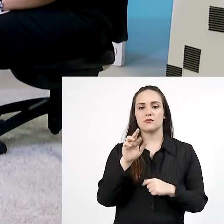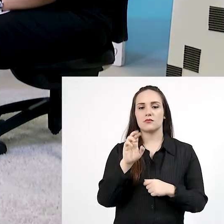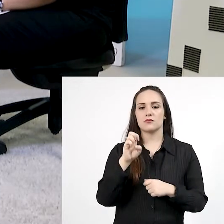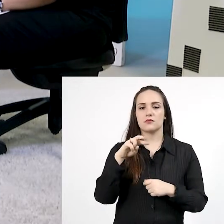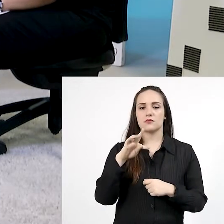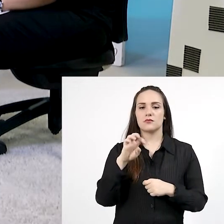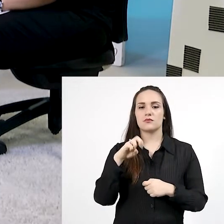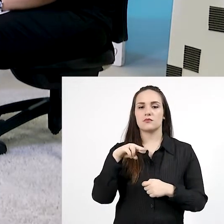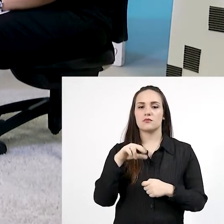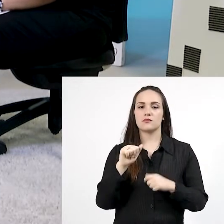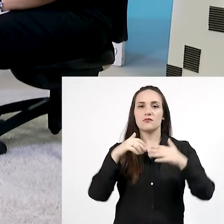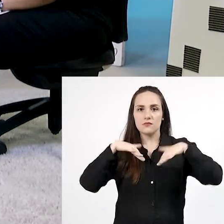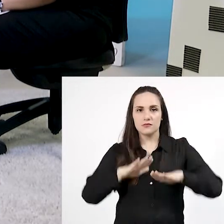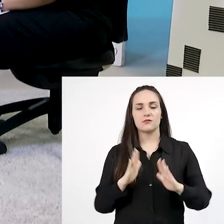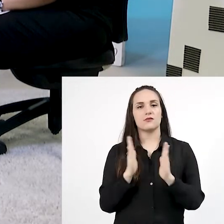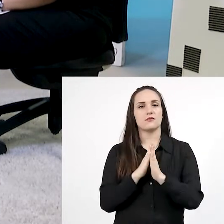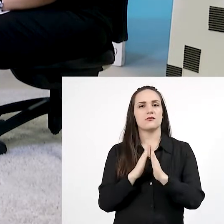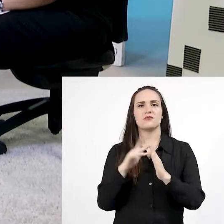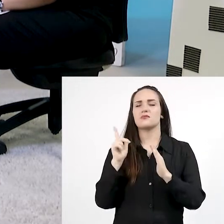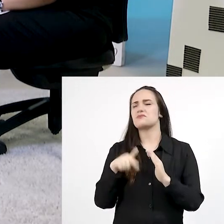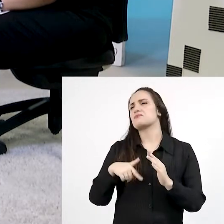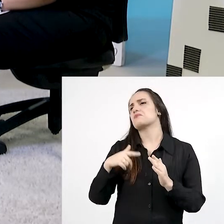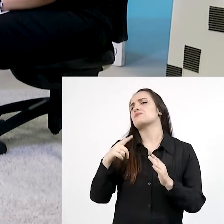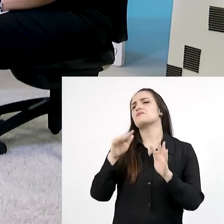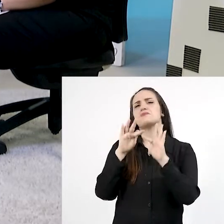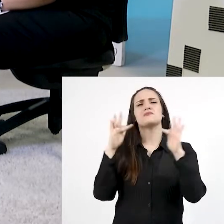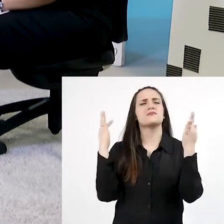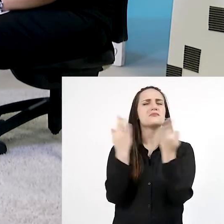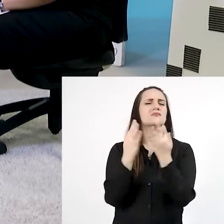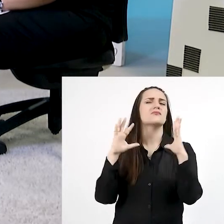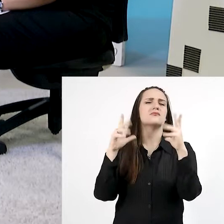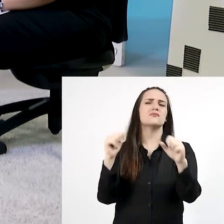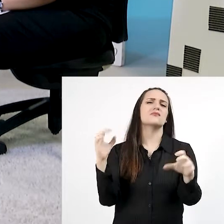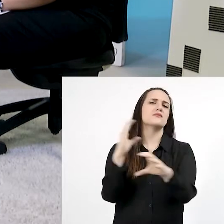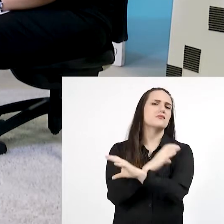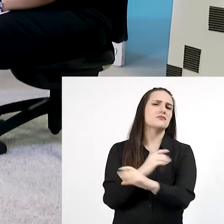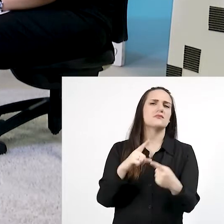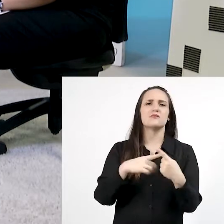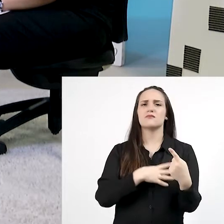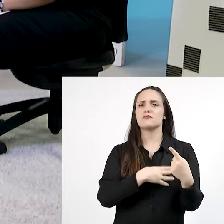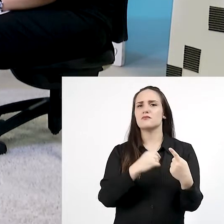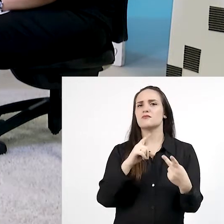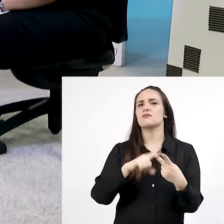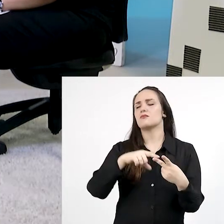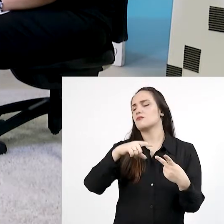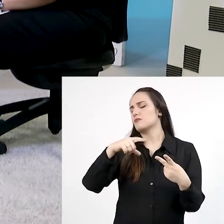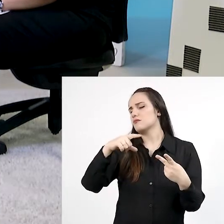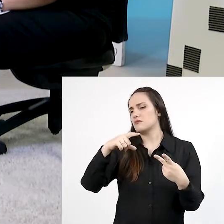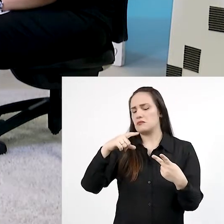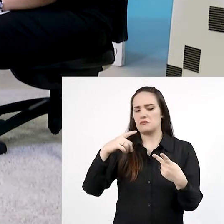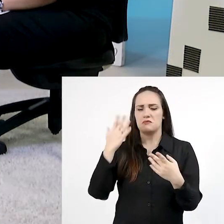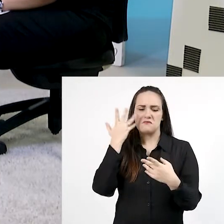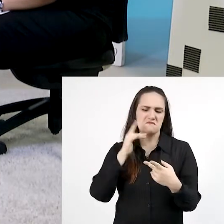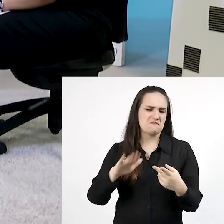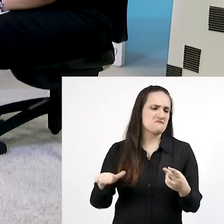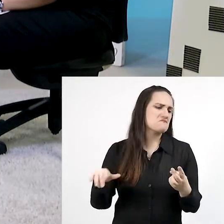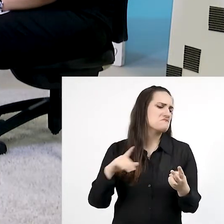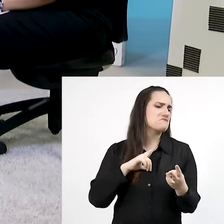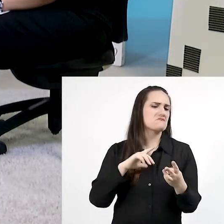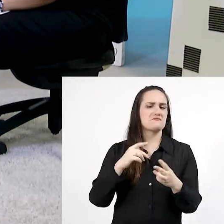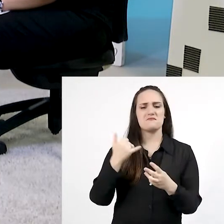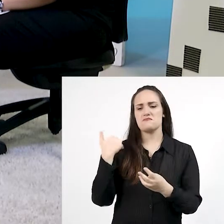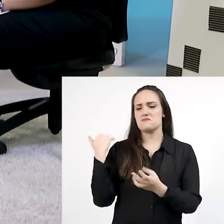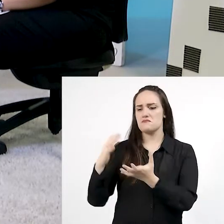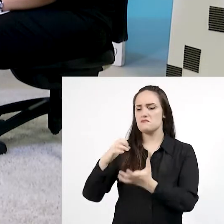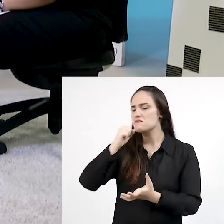casa, família em casa, criança em casa. Agora, segundo a reportagem, muita violência por causa disso aumentou